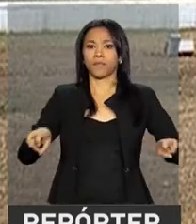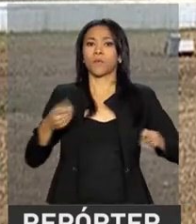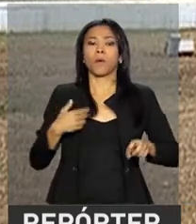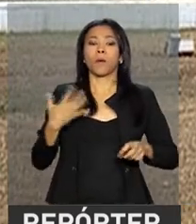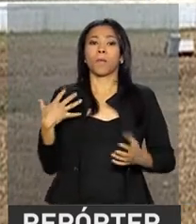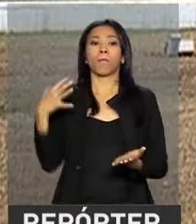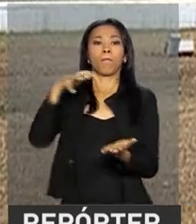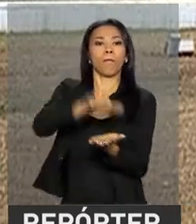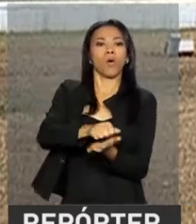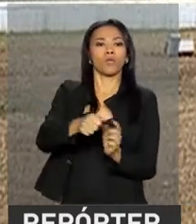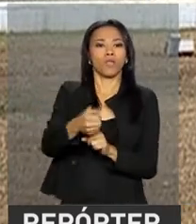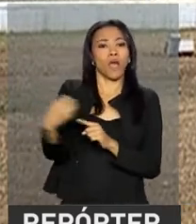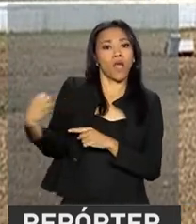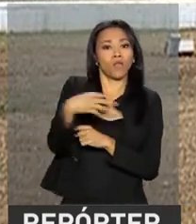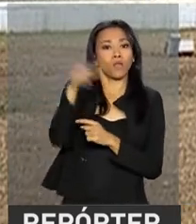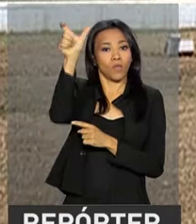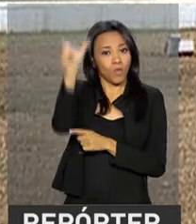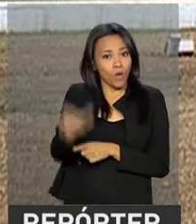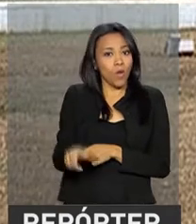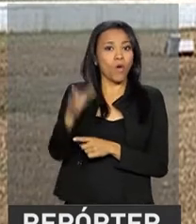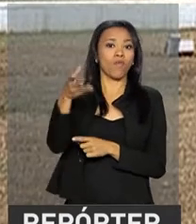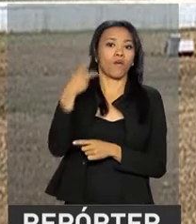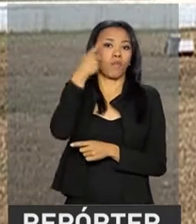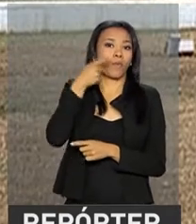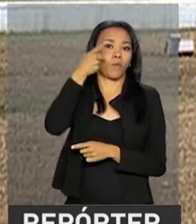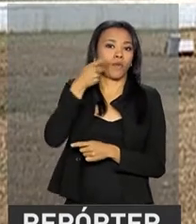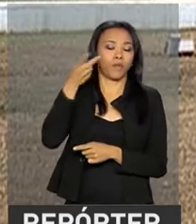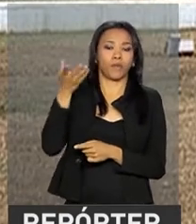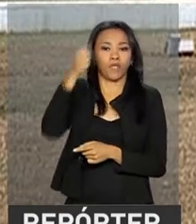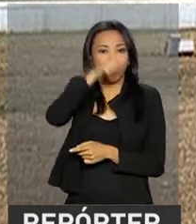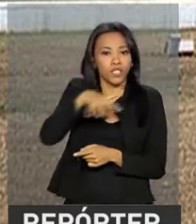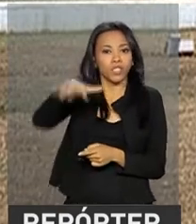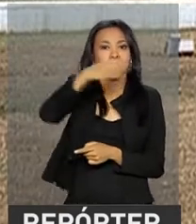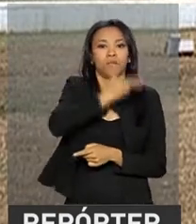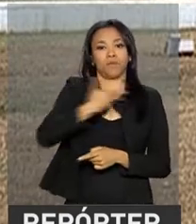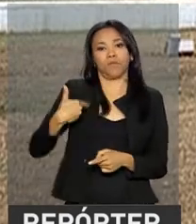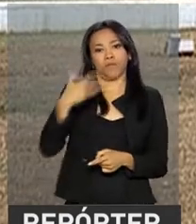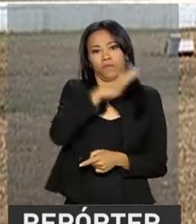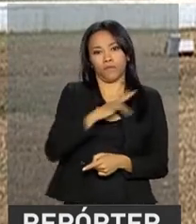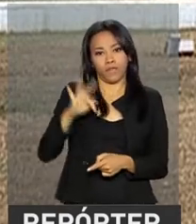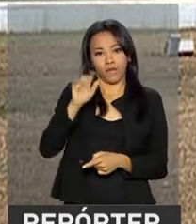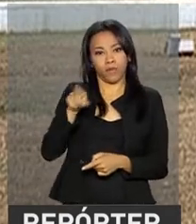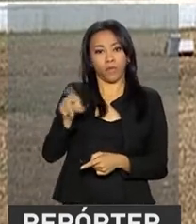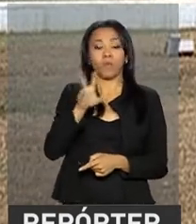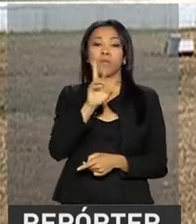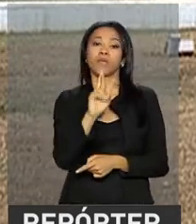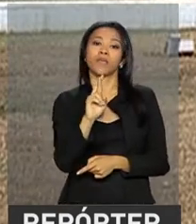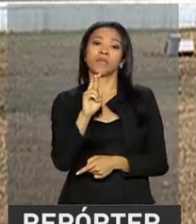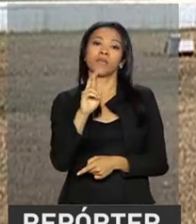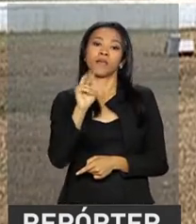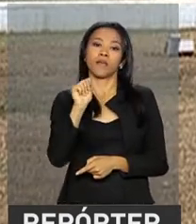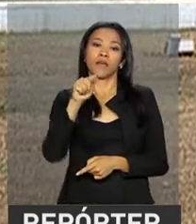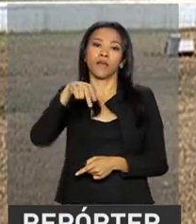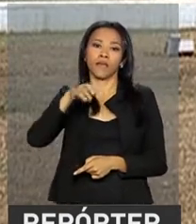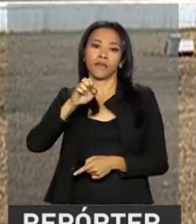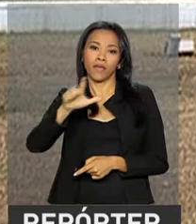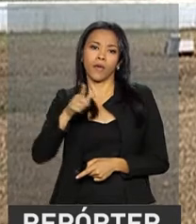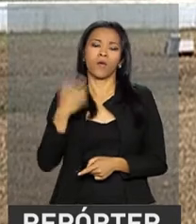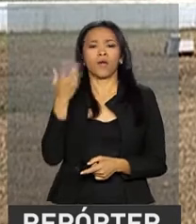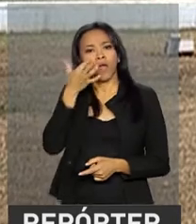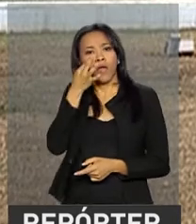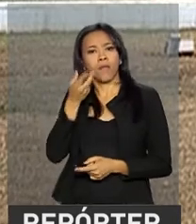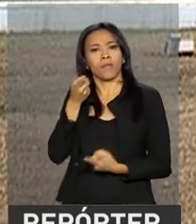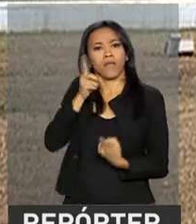posse à nova Procuradora-Geral da República, Raquel Dodge. Estavam presentes também nessa cerimônia os presidentes da